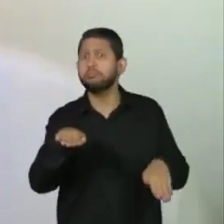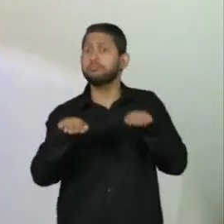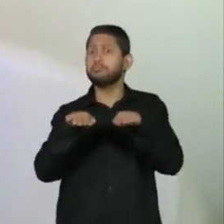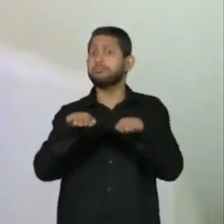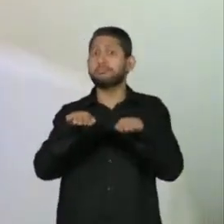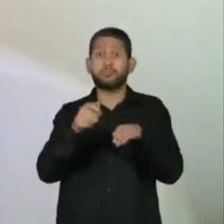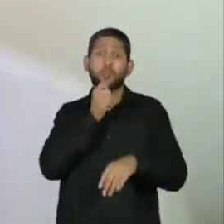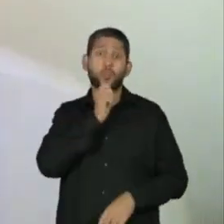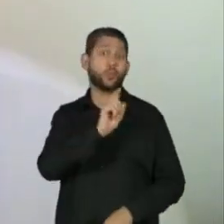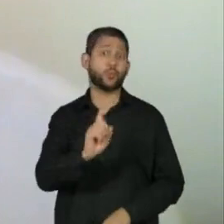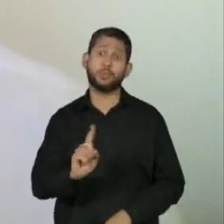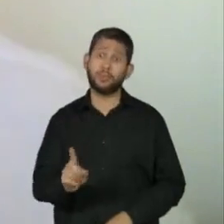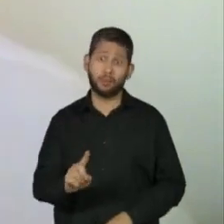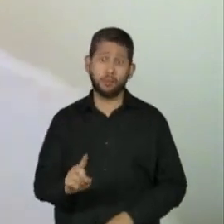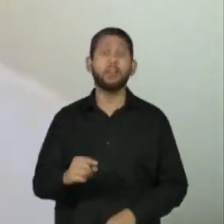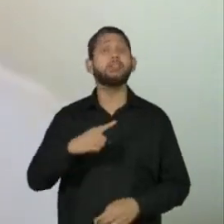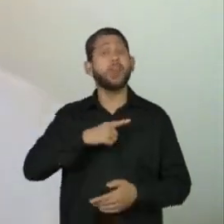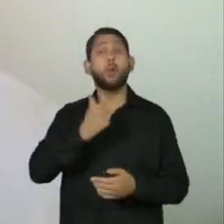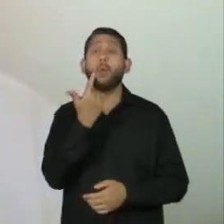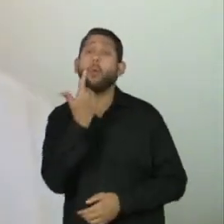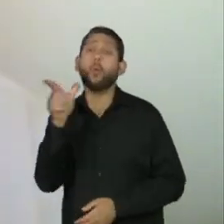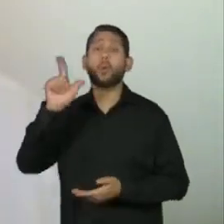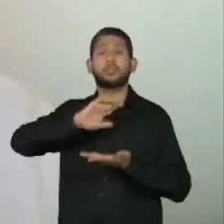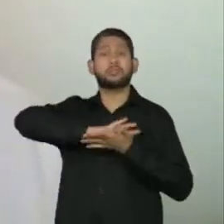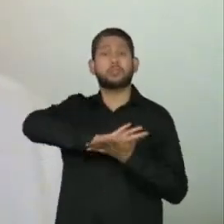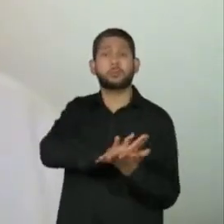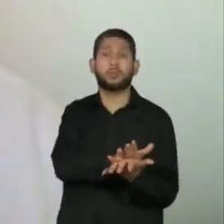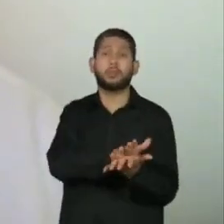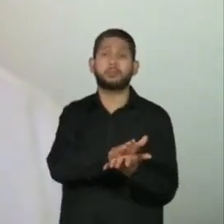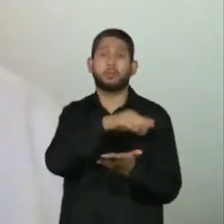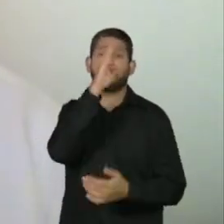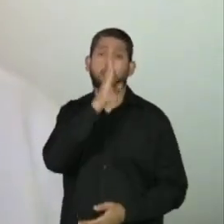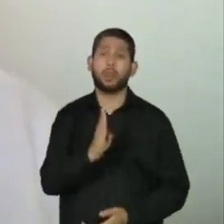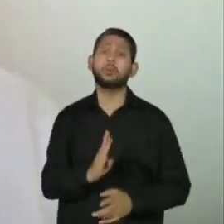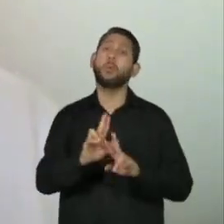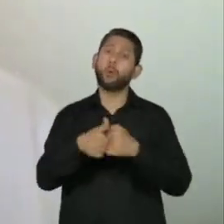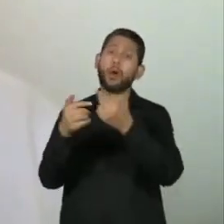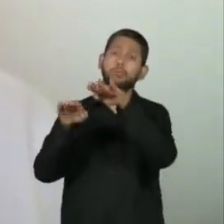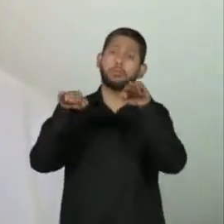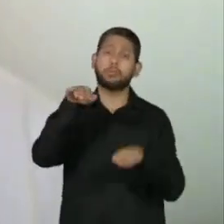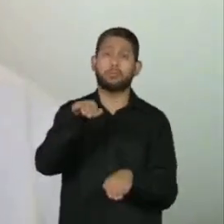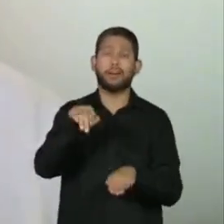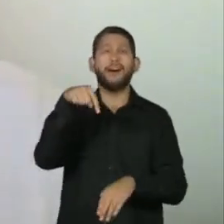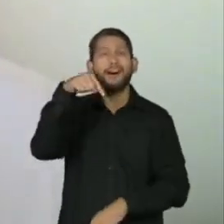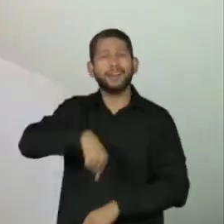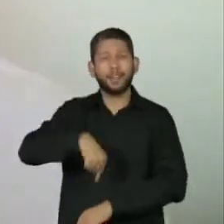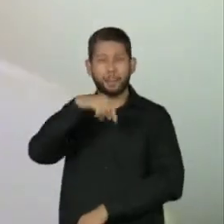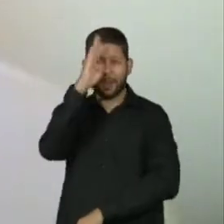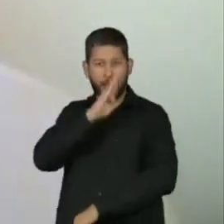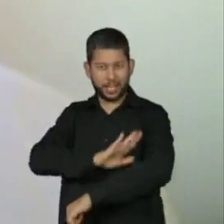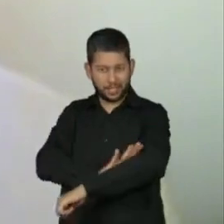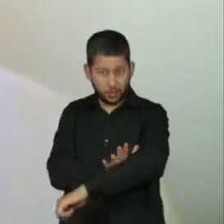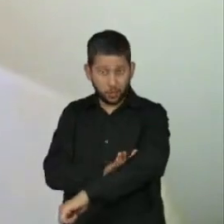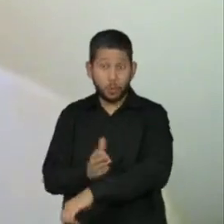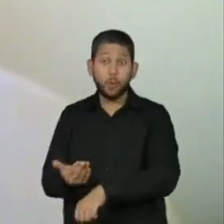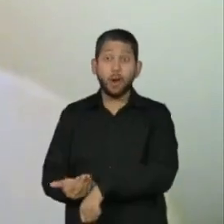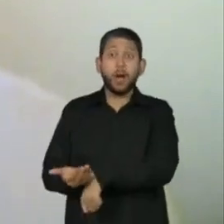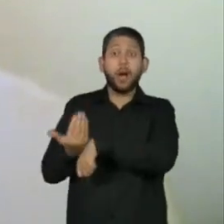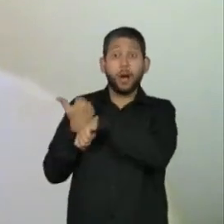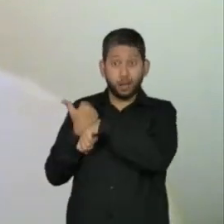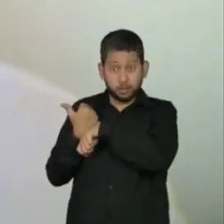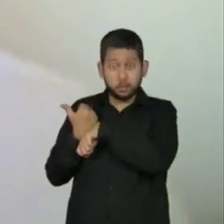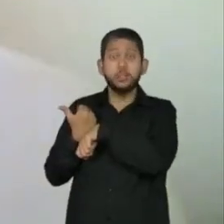trabalhado para o fim das discriminações das desigualdades raciais no Brasil. Ou seja, o racismo no Brasil ele é anterior à